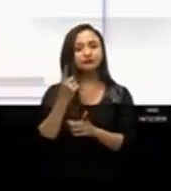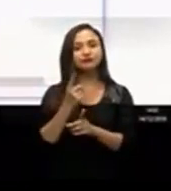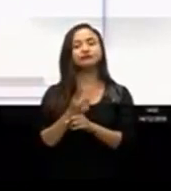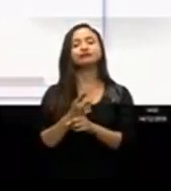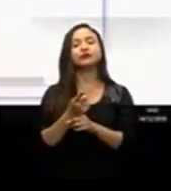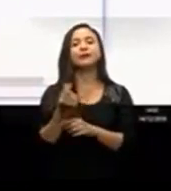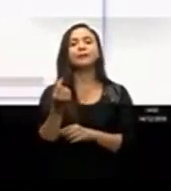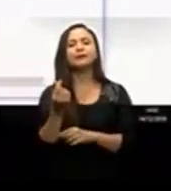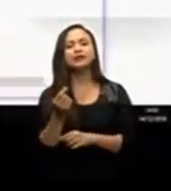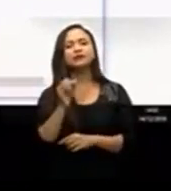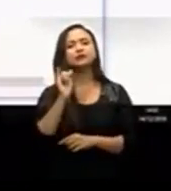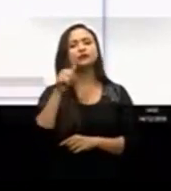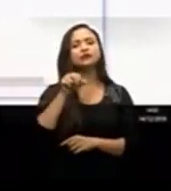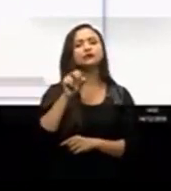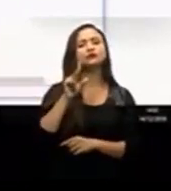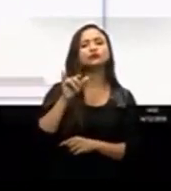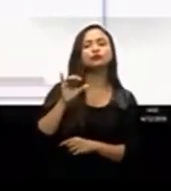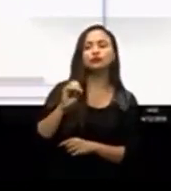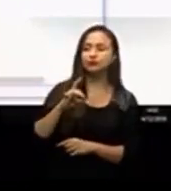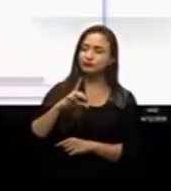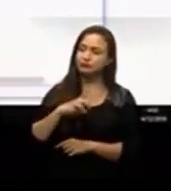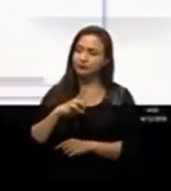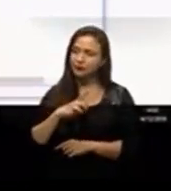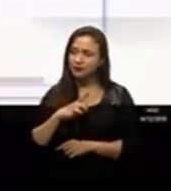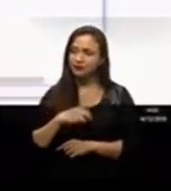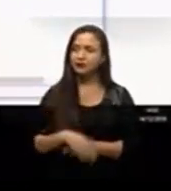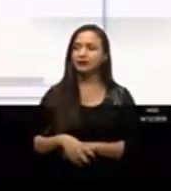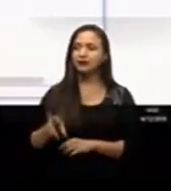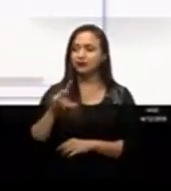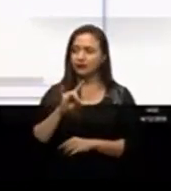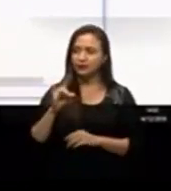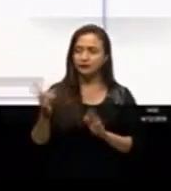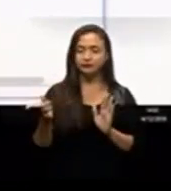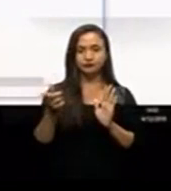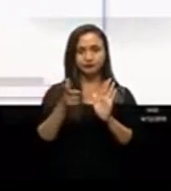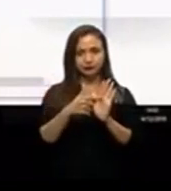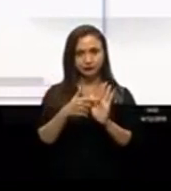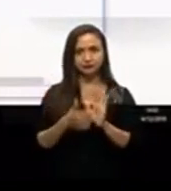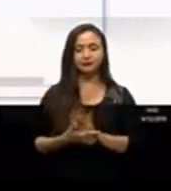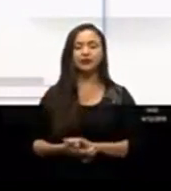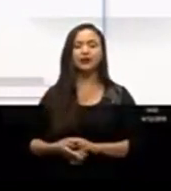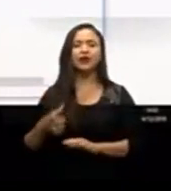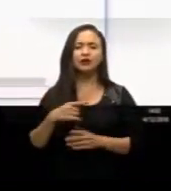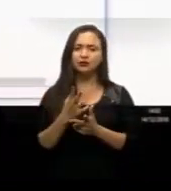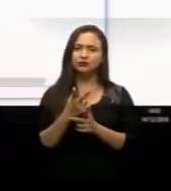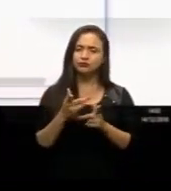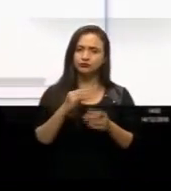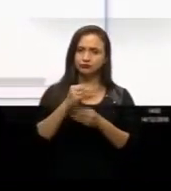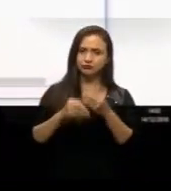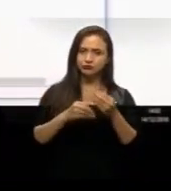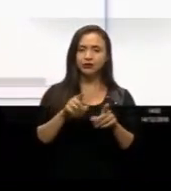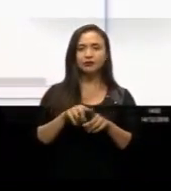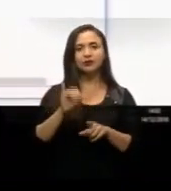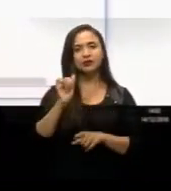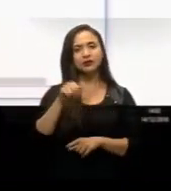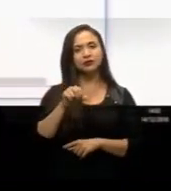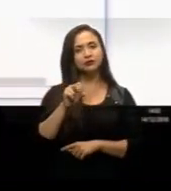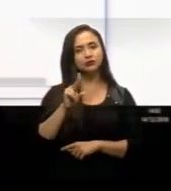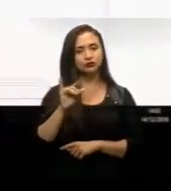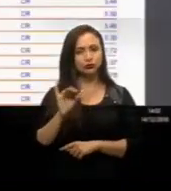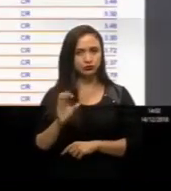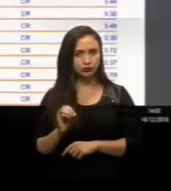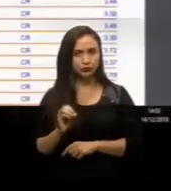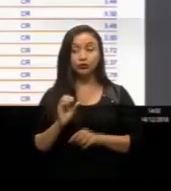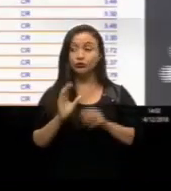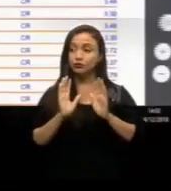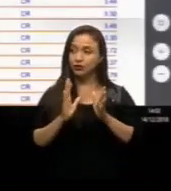Preço Insumos desonerado, tá? E a gente clica nele. Tem a composição e tem os insumos.